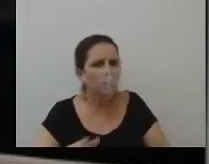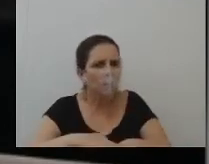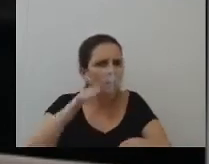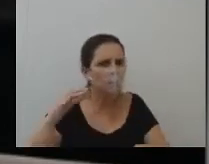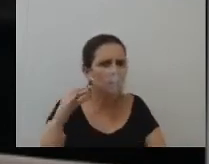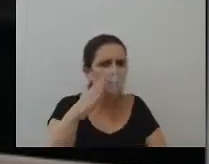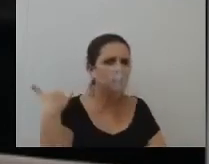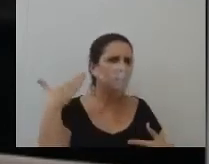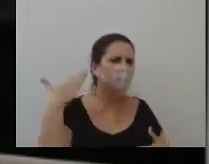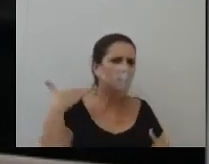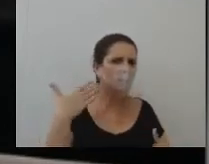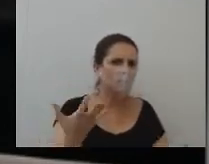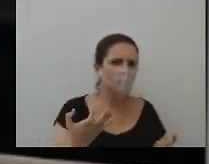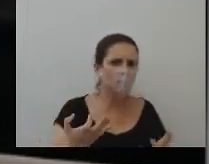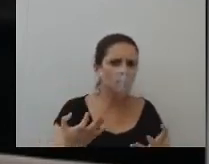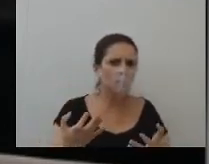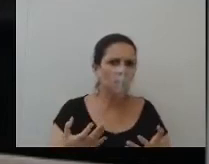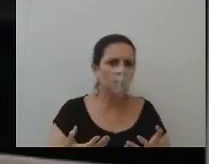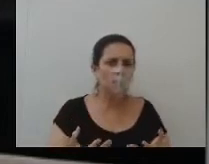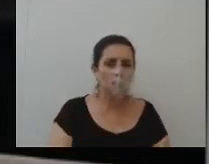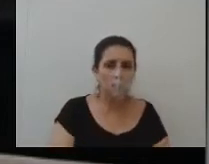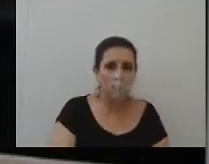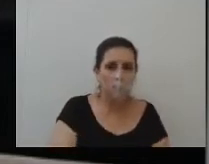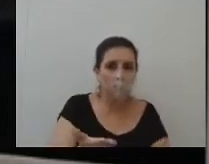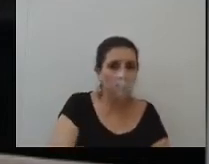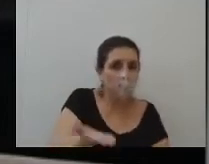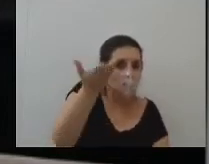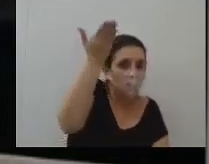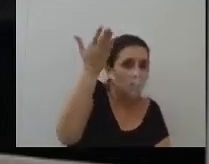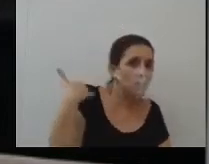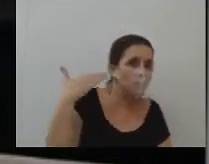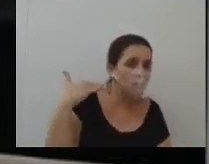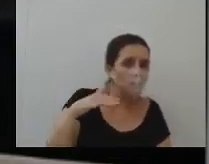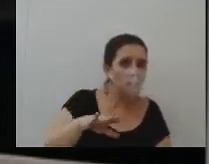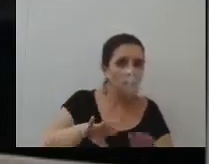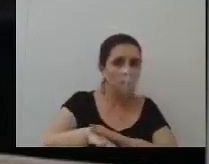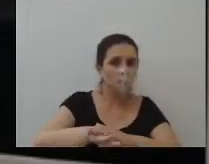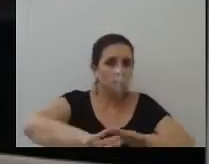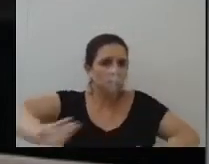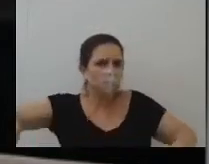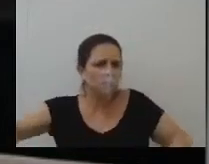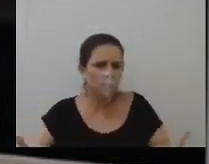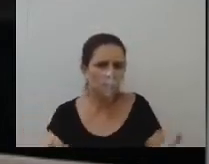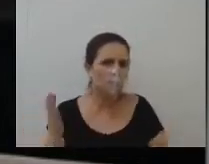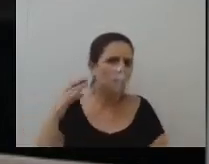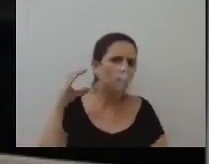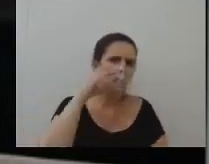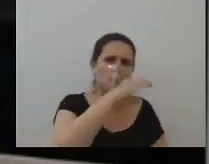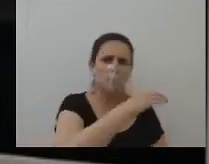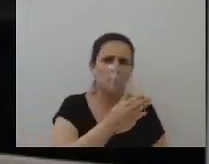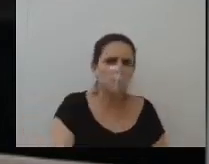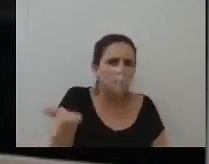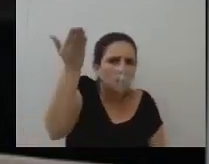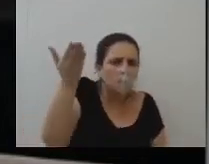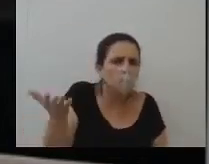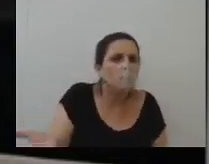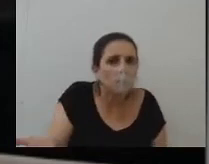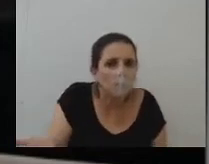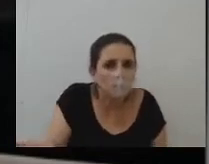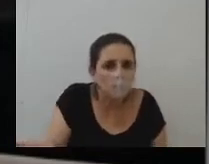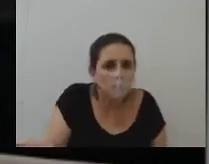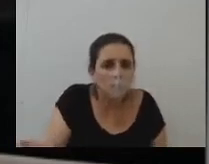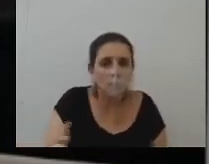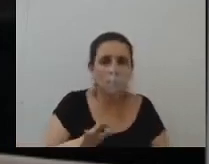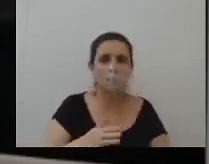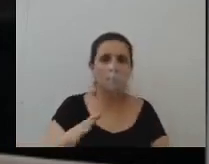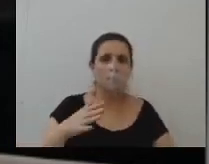aumentar a temperatura do lado direito aí do teu monitor. Aqui, ó, nessa região. Eu quero aumentar essa temperatura. E quando a